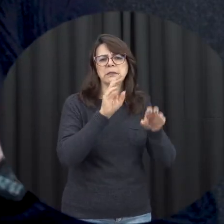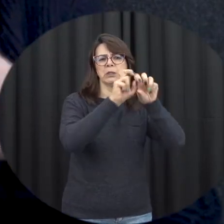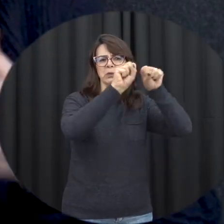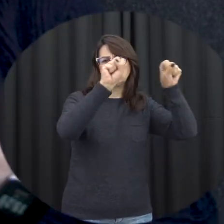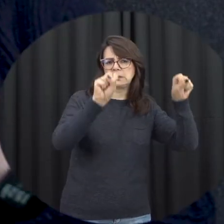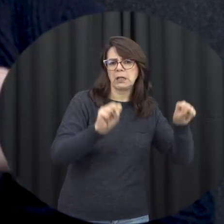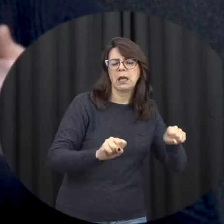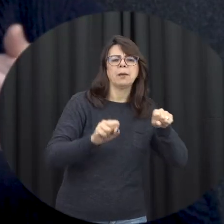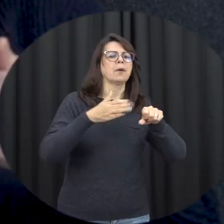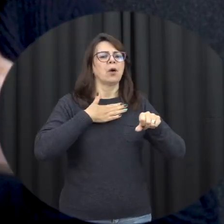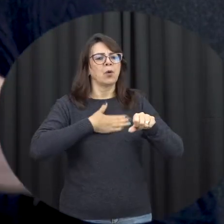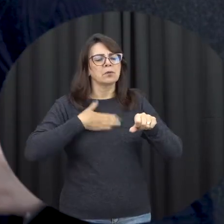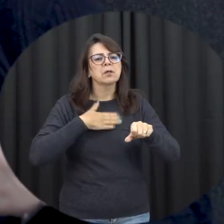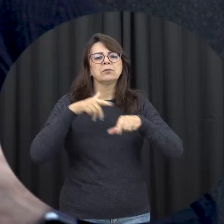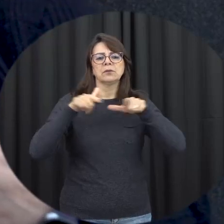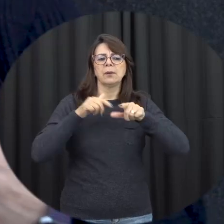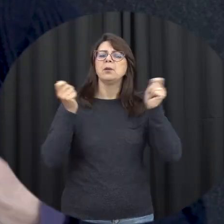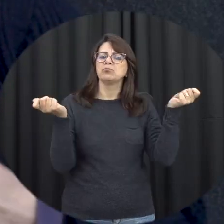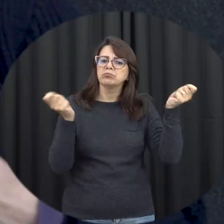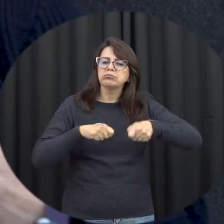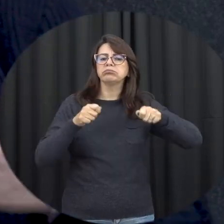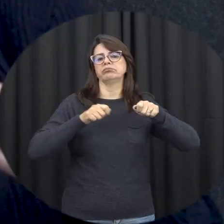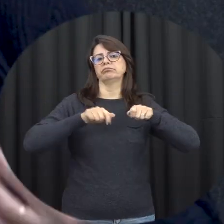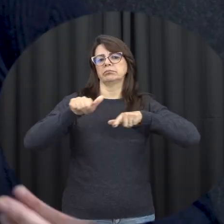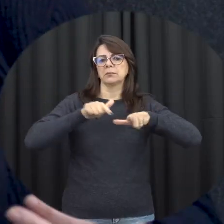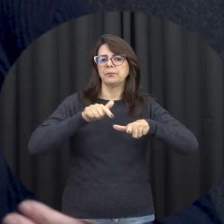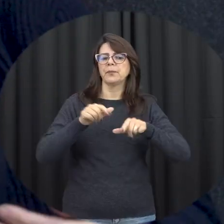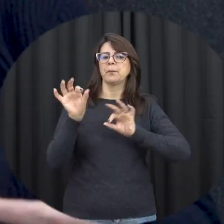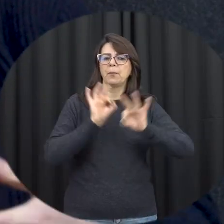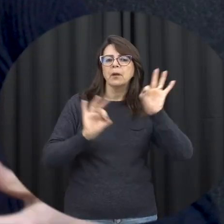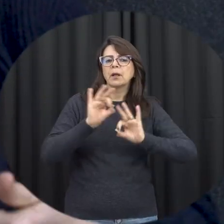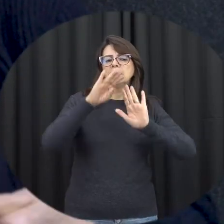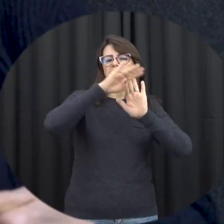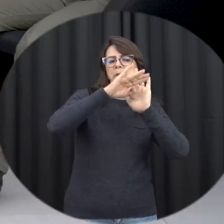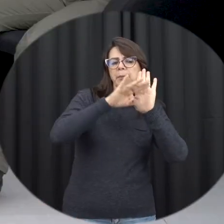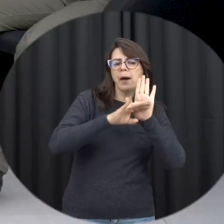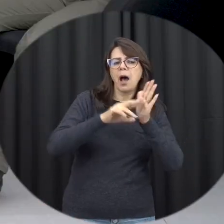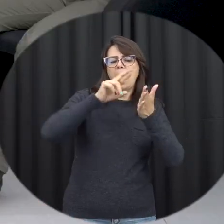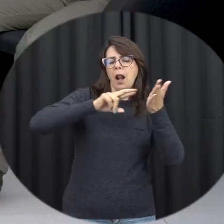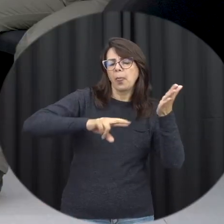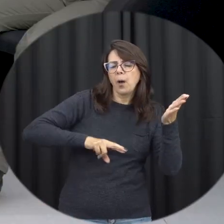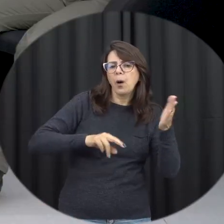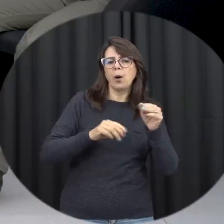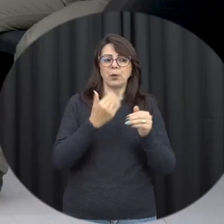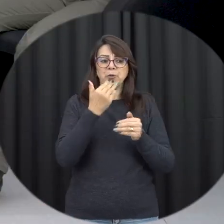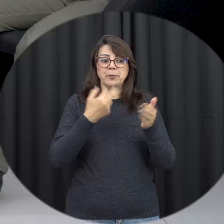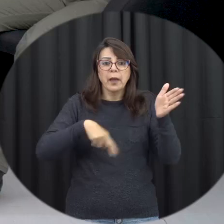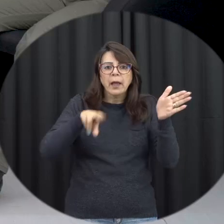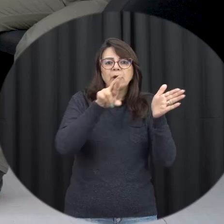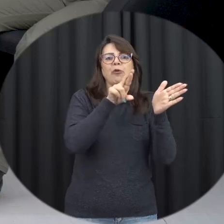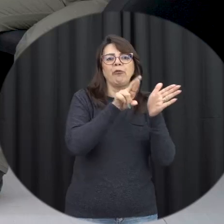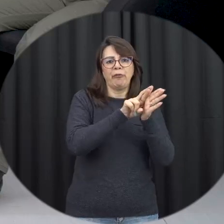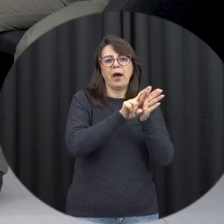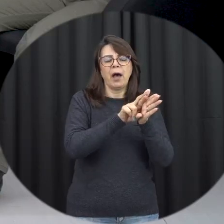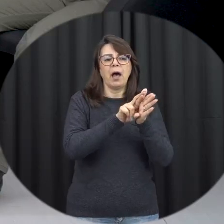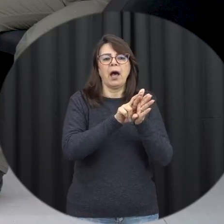Eu conhecia o sistema, eu estava fazendo trabalho, eu poderia continuar fazendo, né? Então, preparei o relatório e a gente